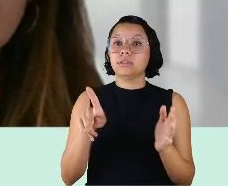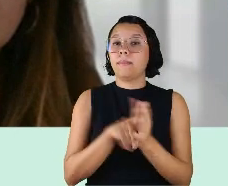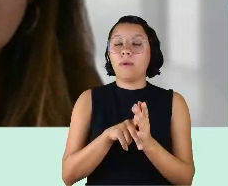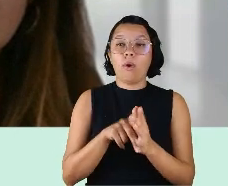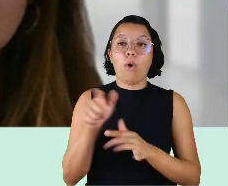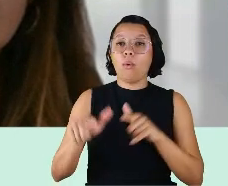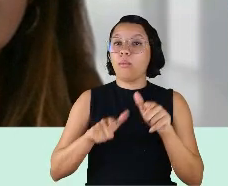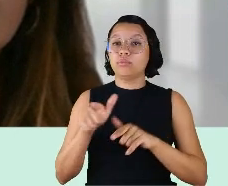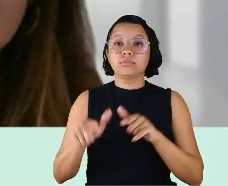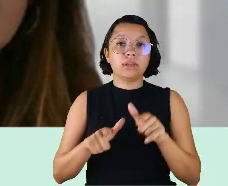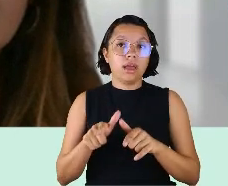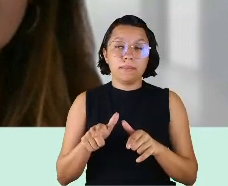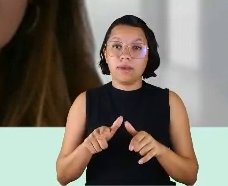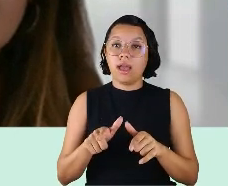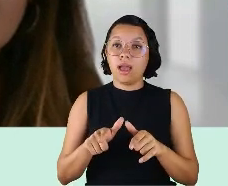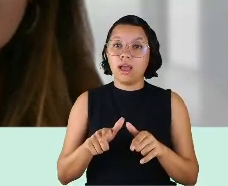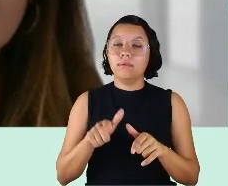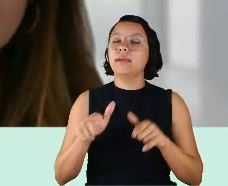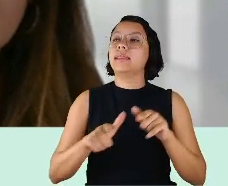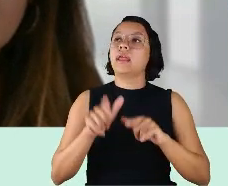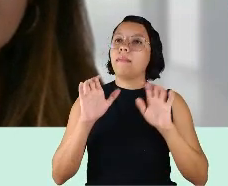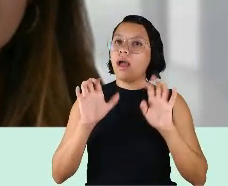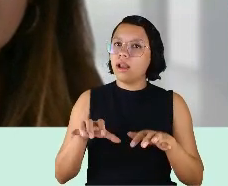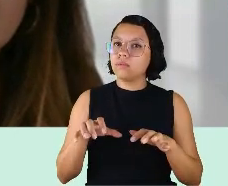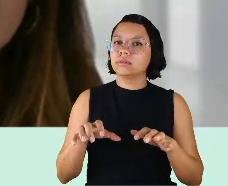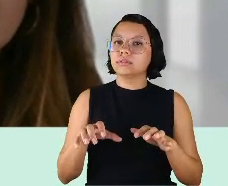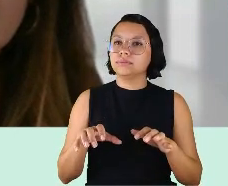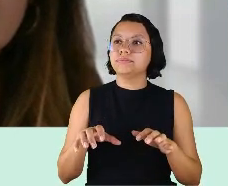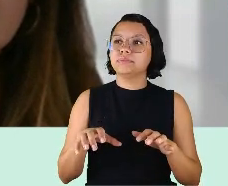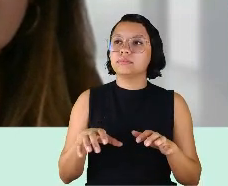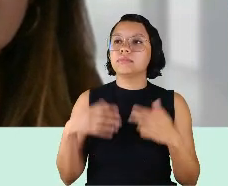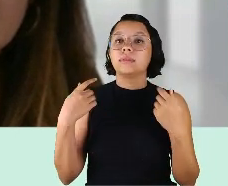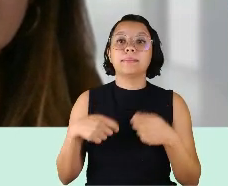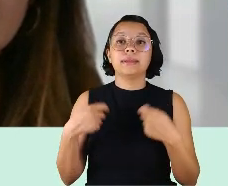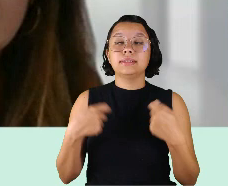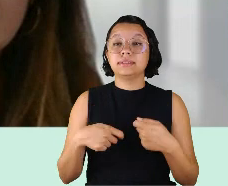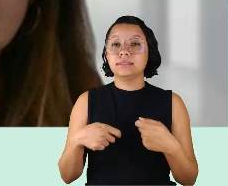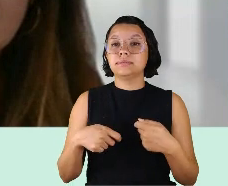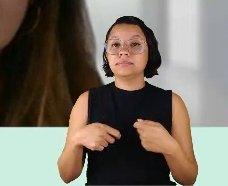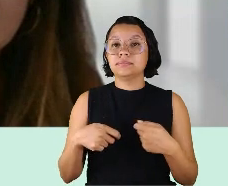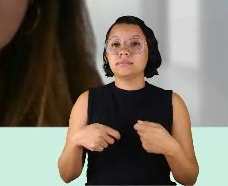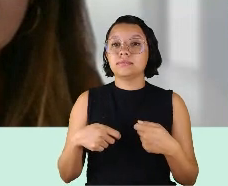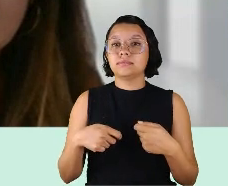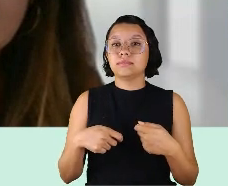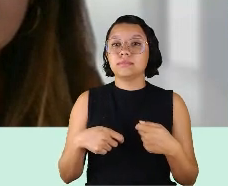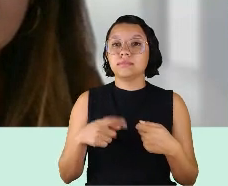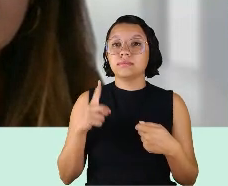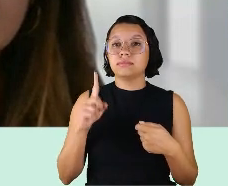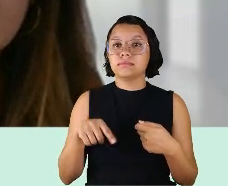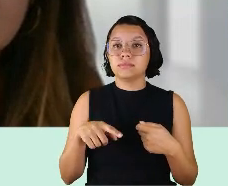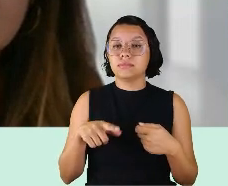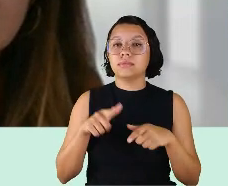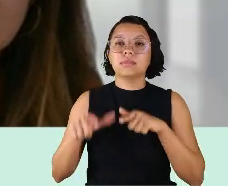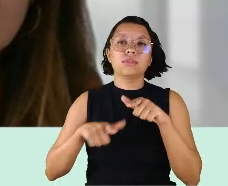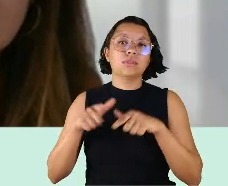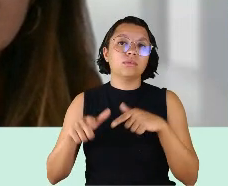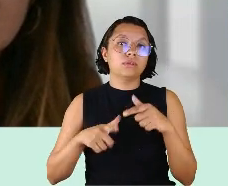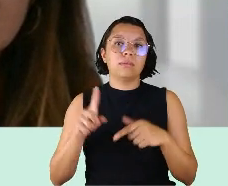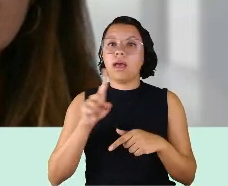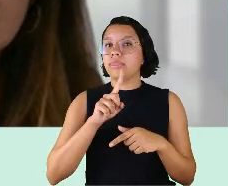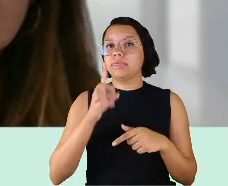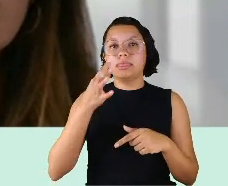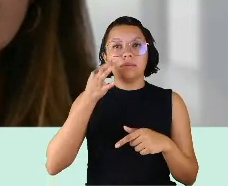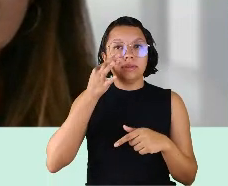tarefa, e que eles trabalham dessa forma. Isso tem que ser no trabalho